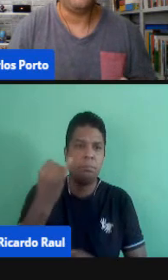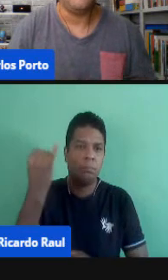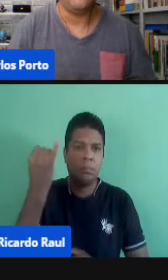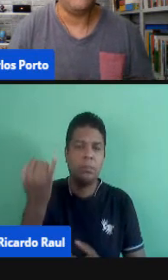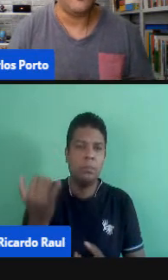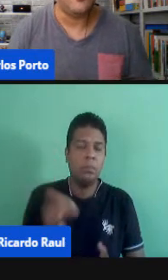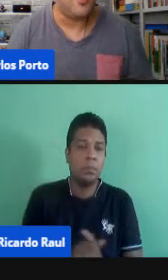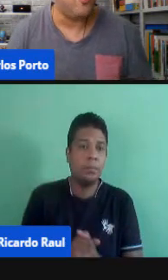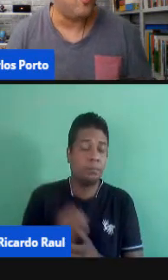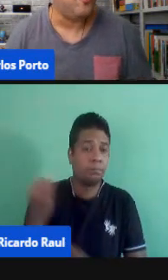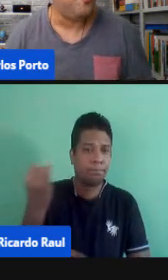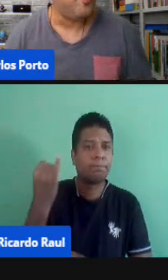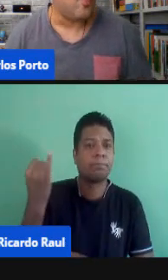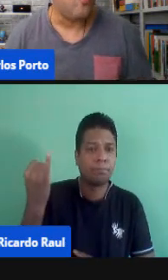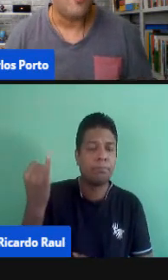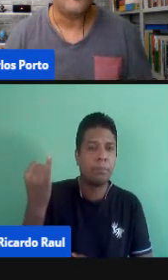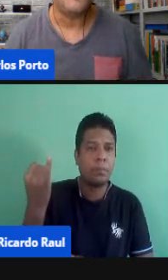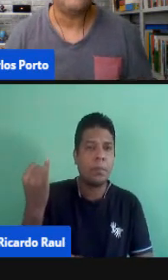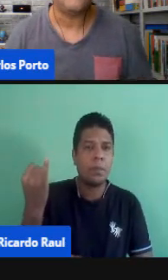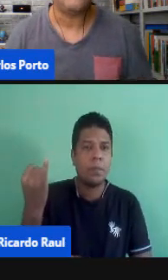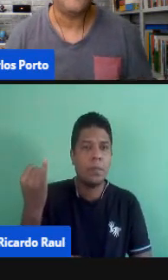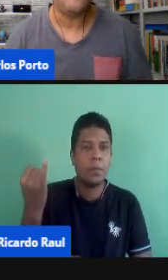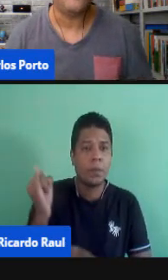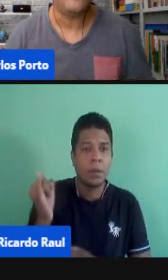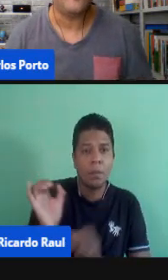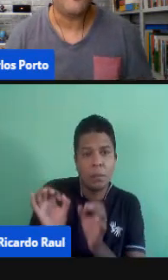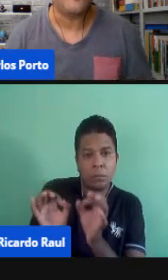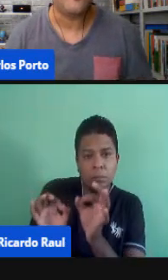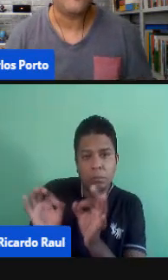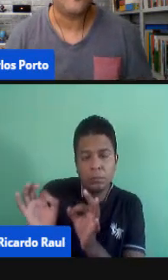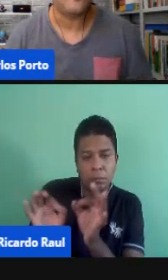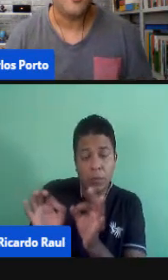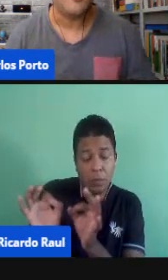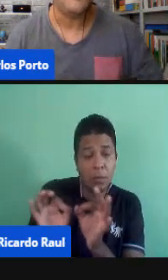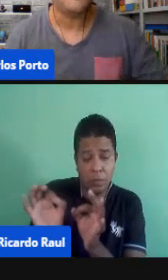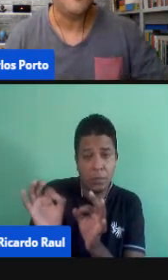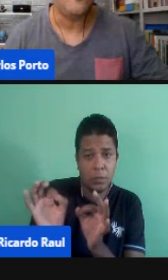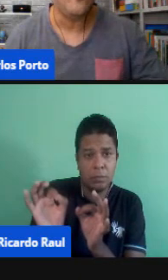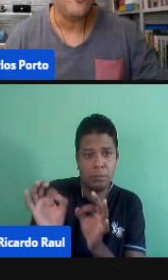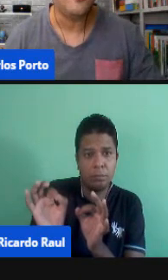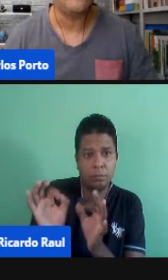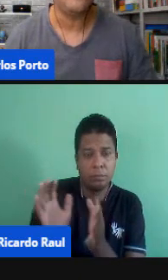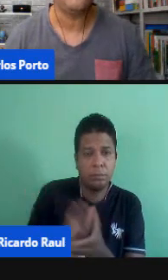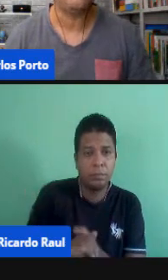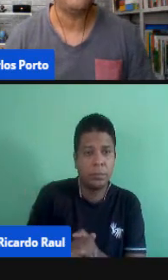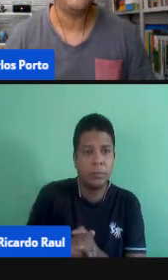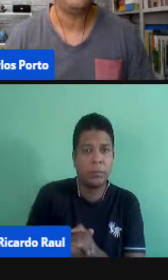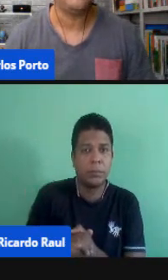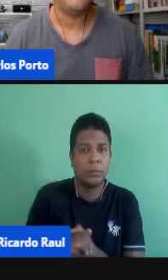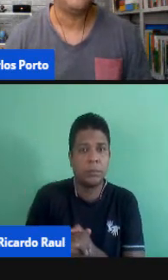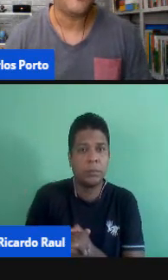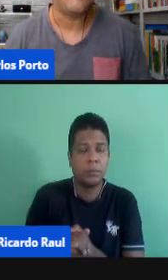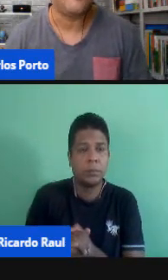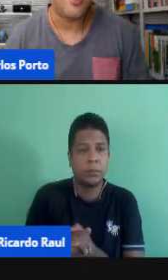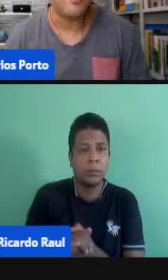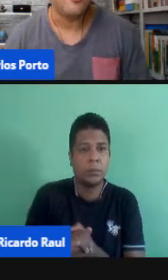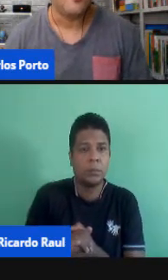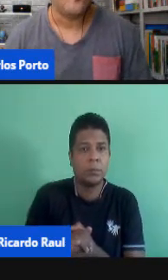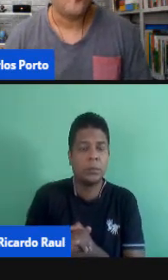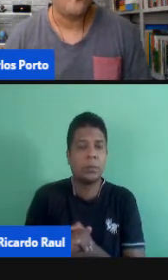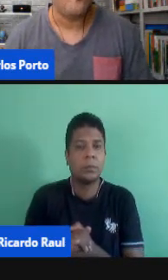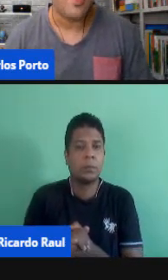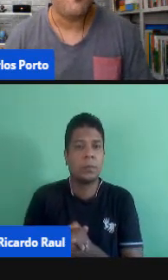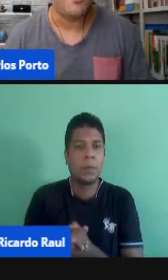é importante você ter uma organização, uma sistematização. E aqui onde entra o que nós podemos